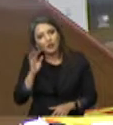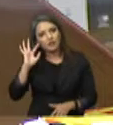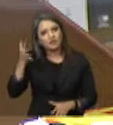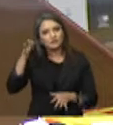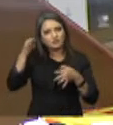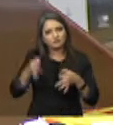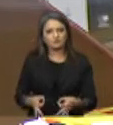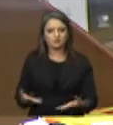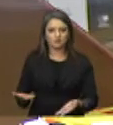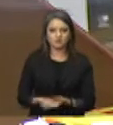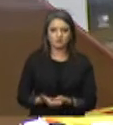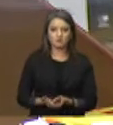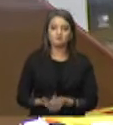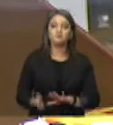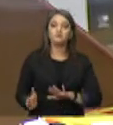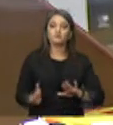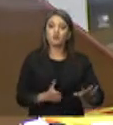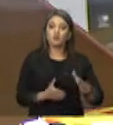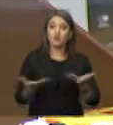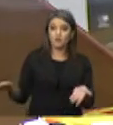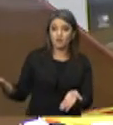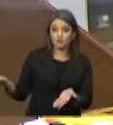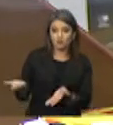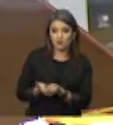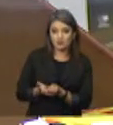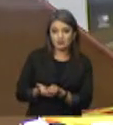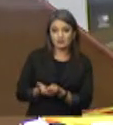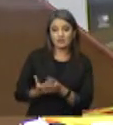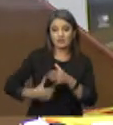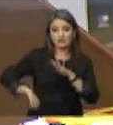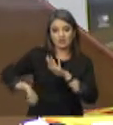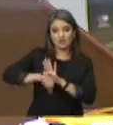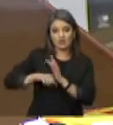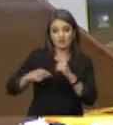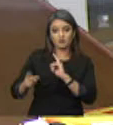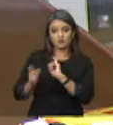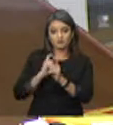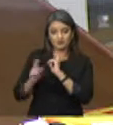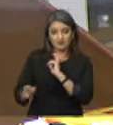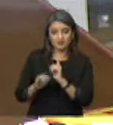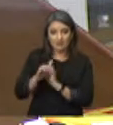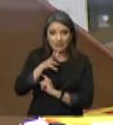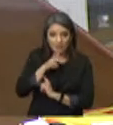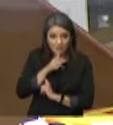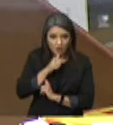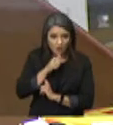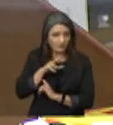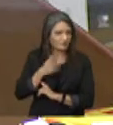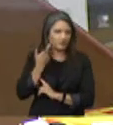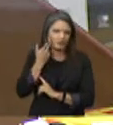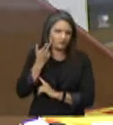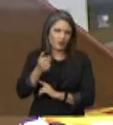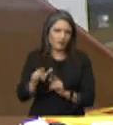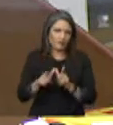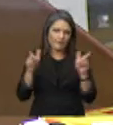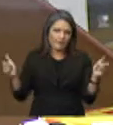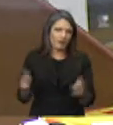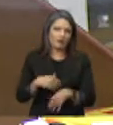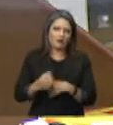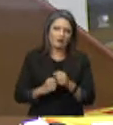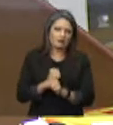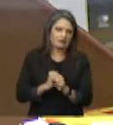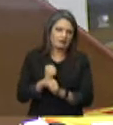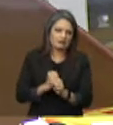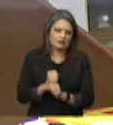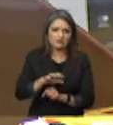do estado-juiz as ações de improbidade por seu turno se demorarem muito e elas costumeiramente se arrastam por muitos anos não oferece nenhuma